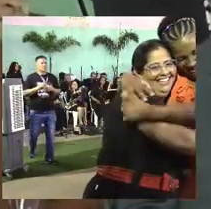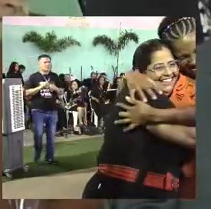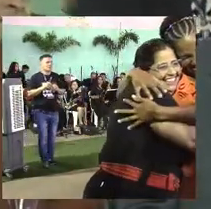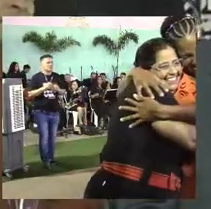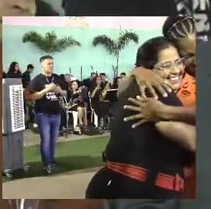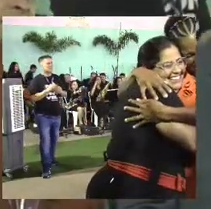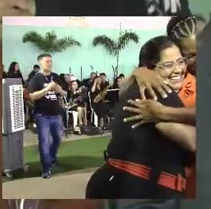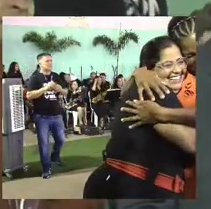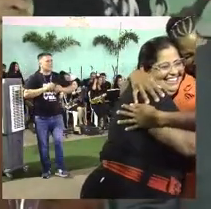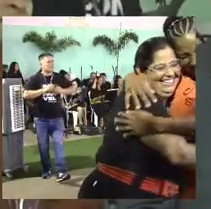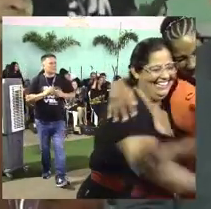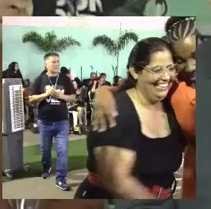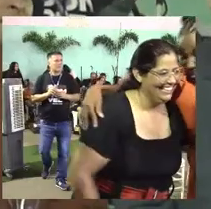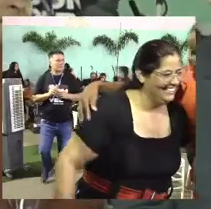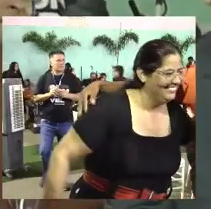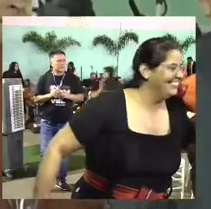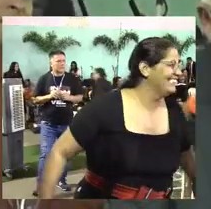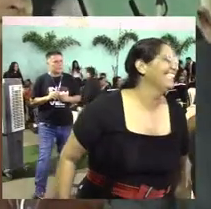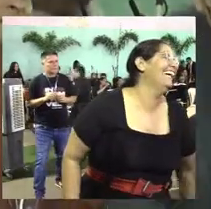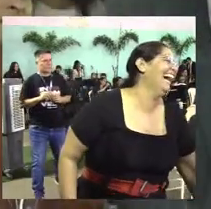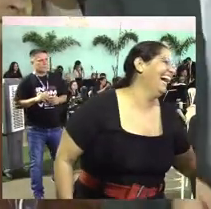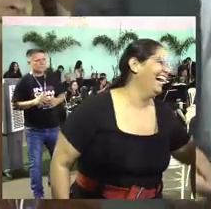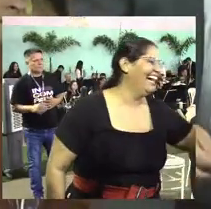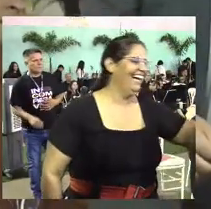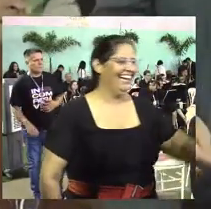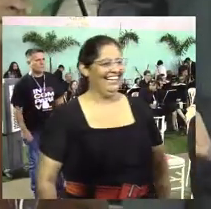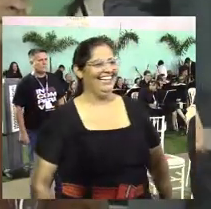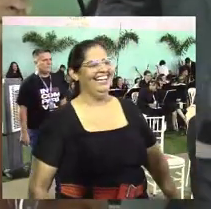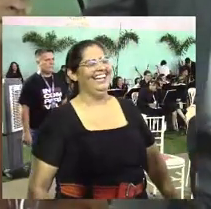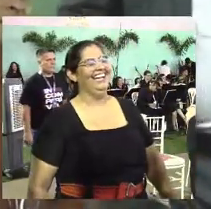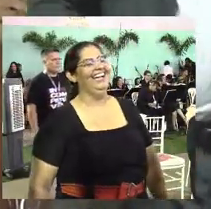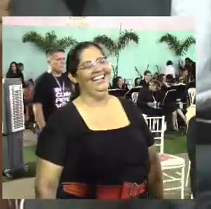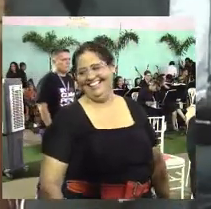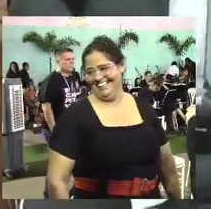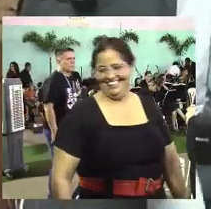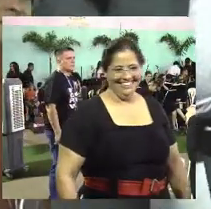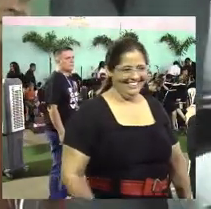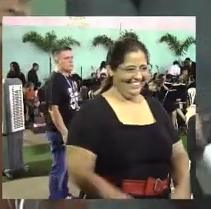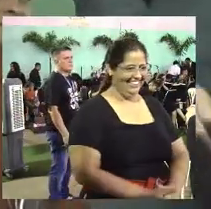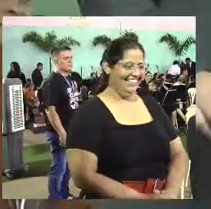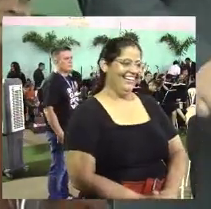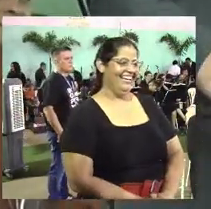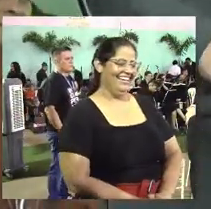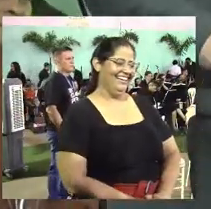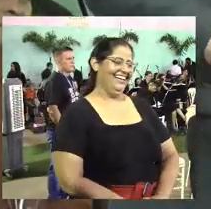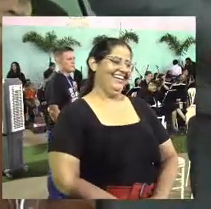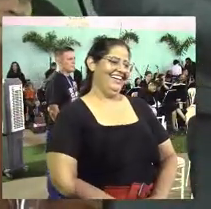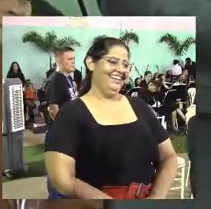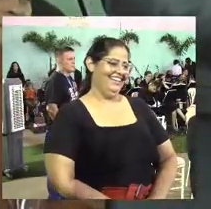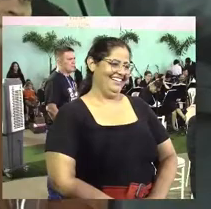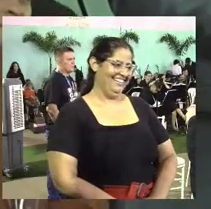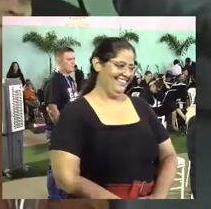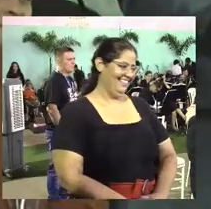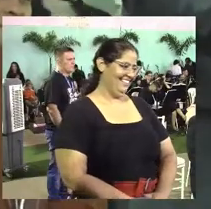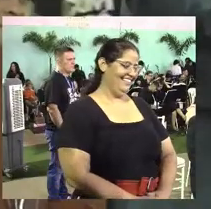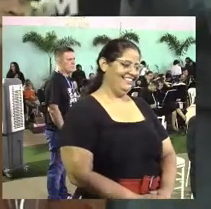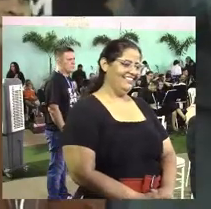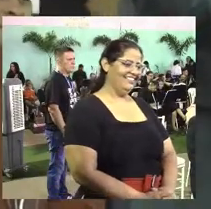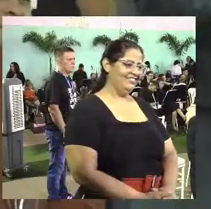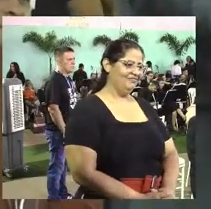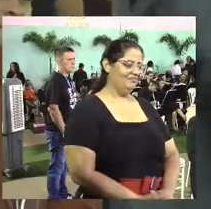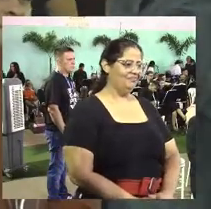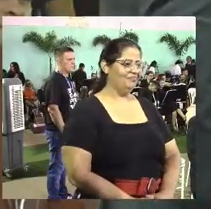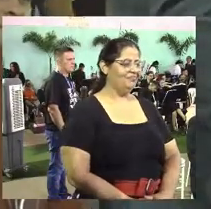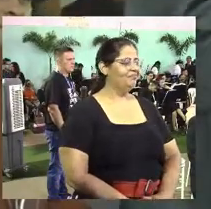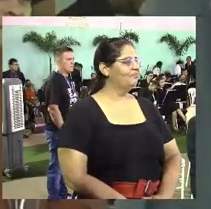Deus abençoe obrigado pela presença também Oramos por toda a câmara de vereadores